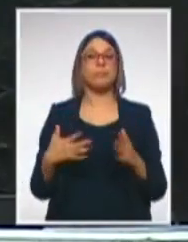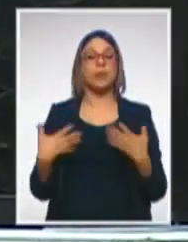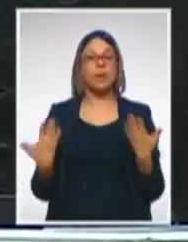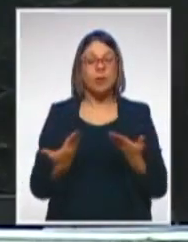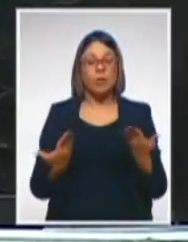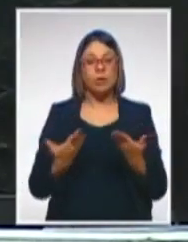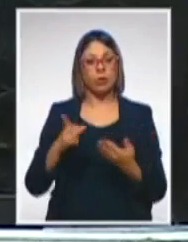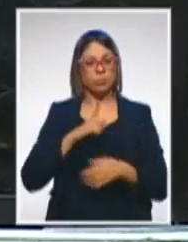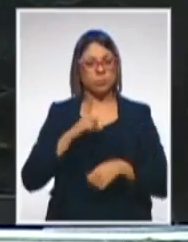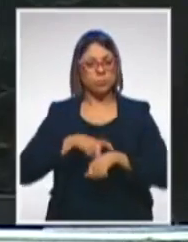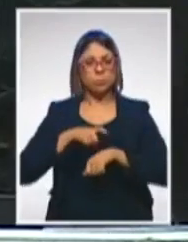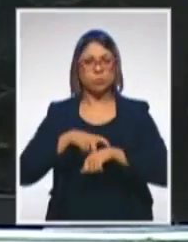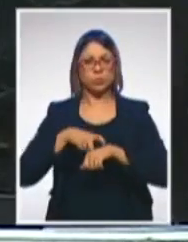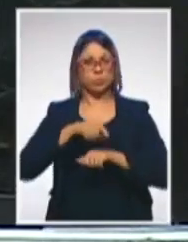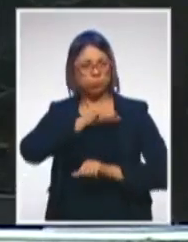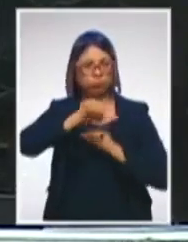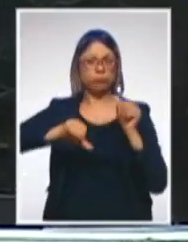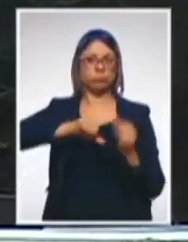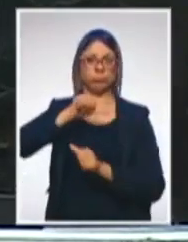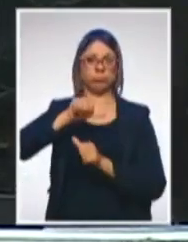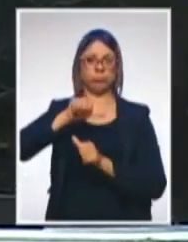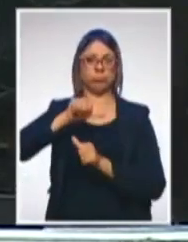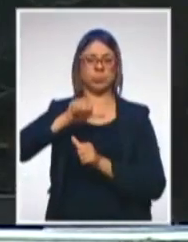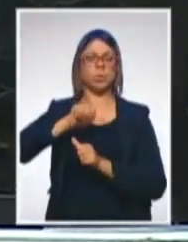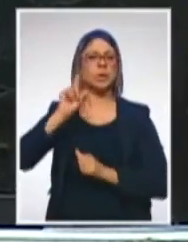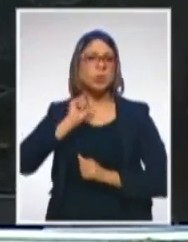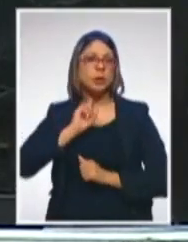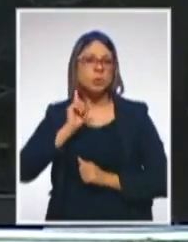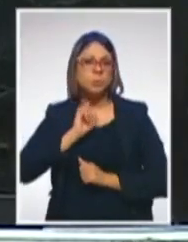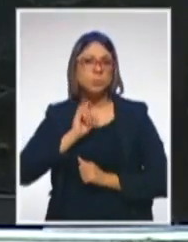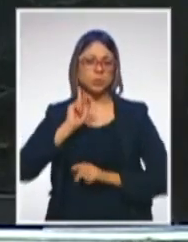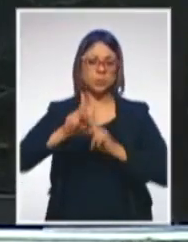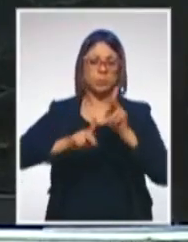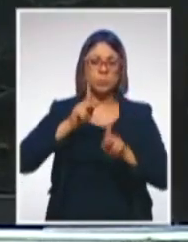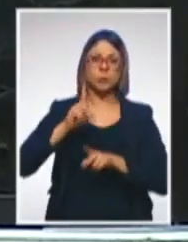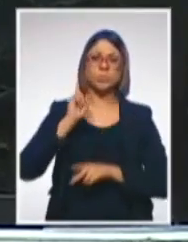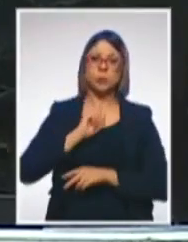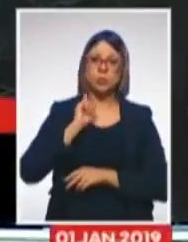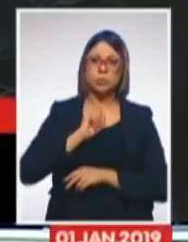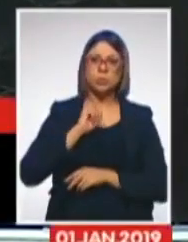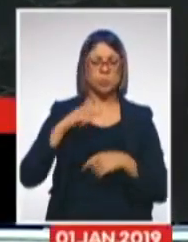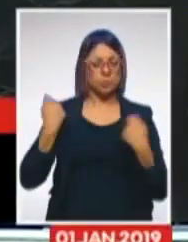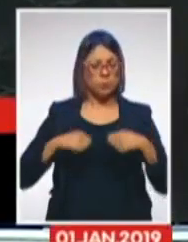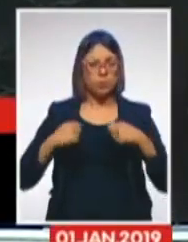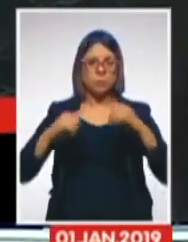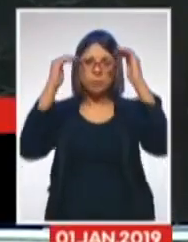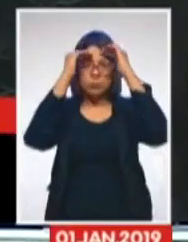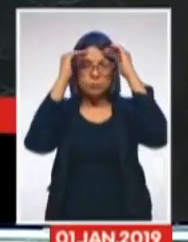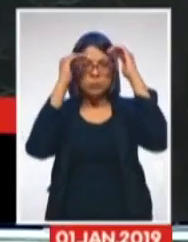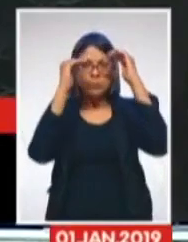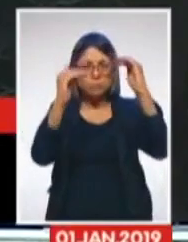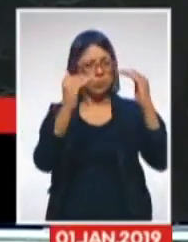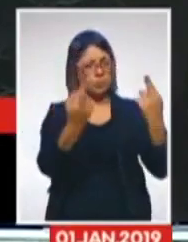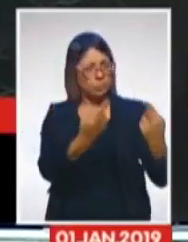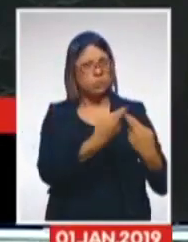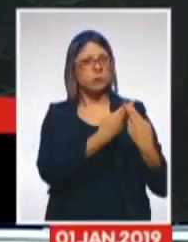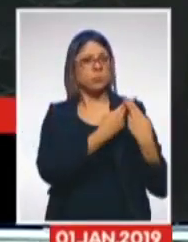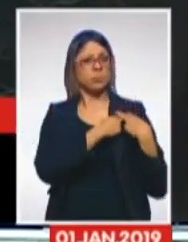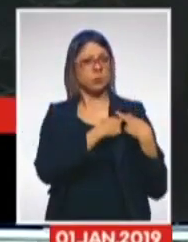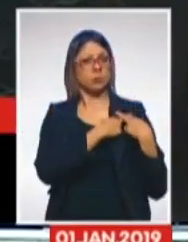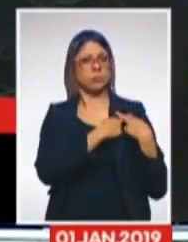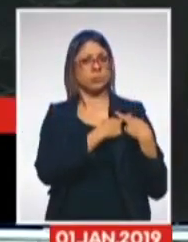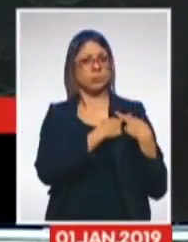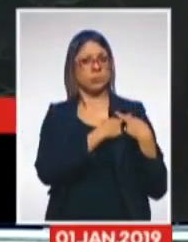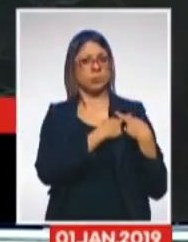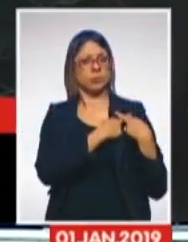em um ponto de virada, em que Minas e os mineiros carecem de respeito e responsabilidade,